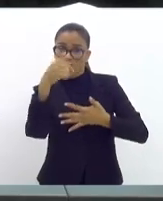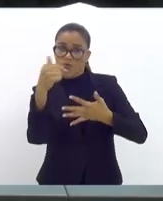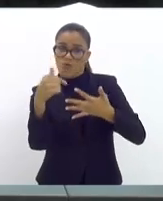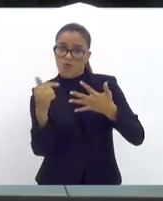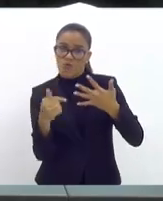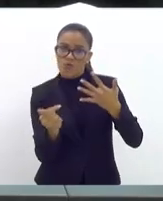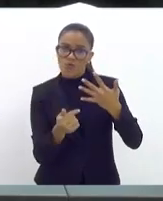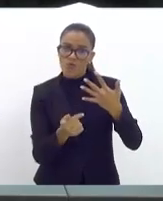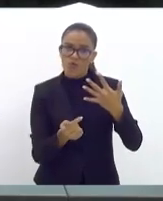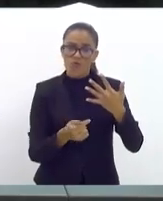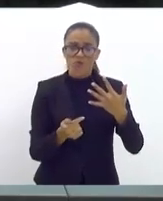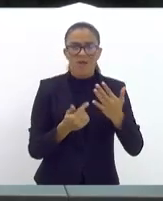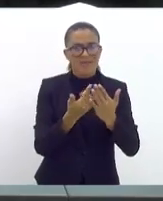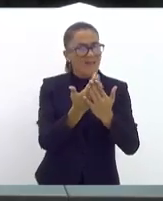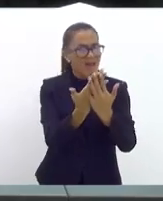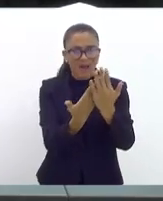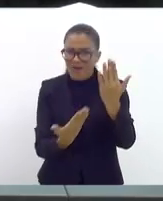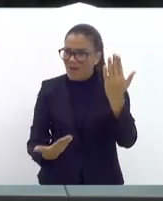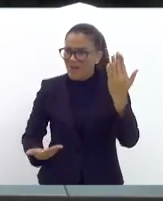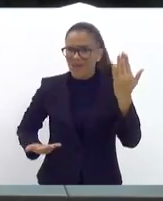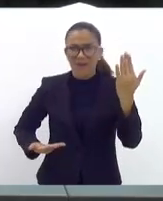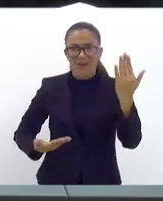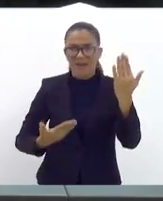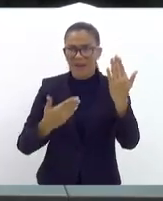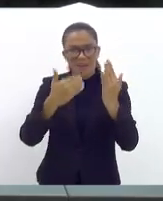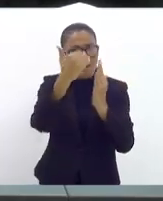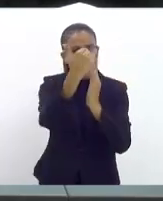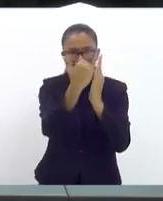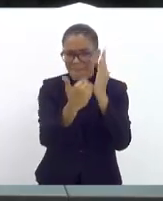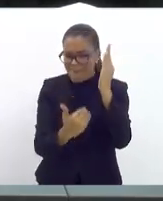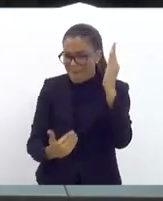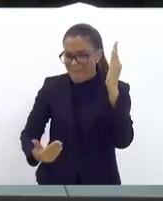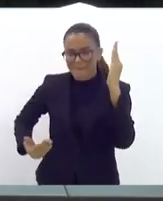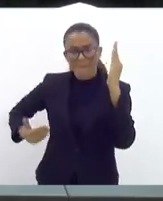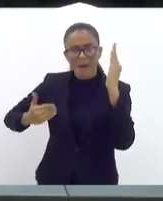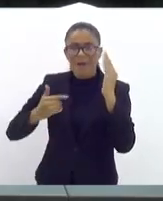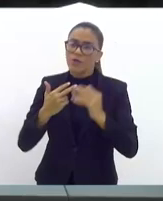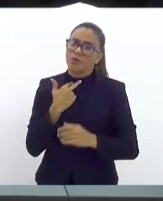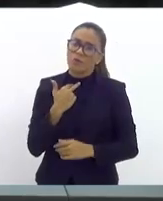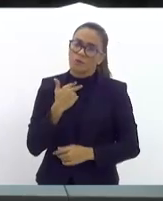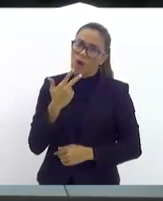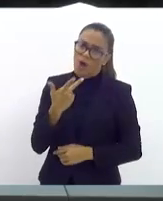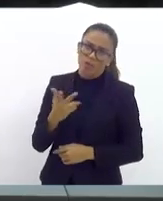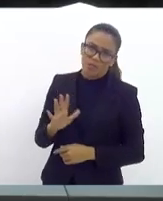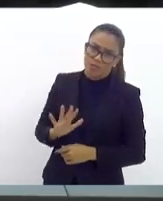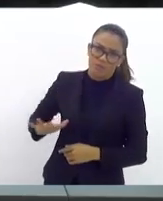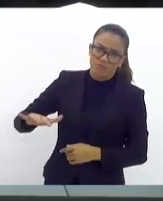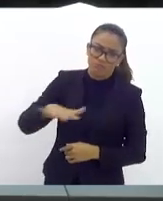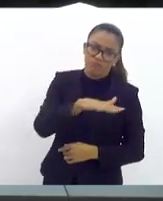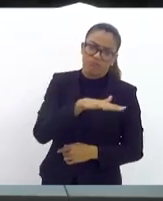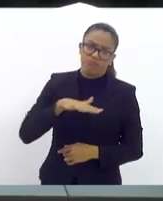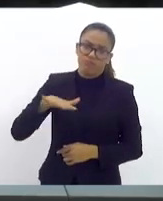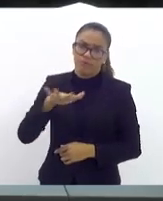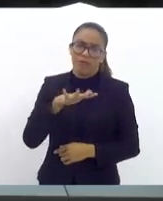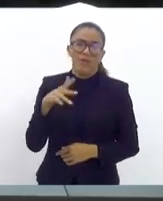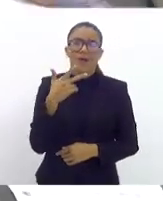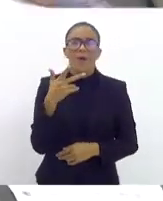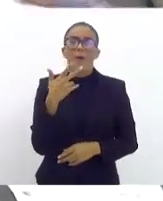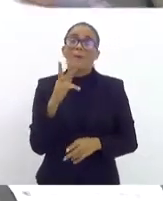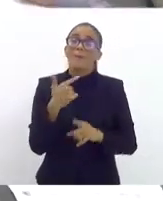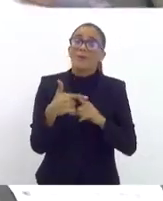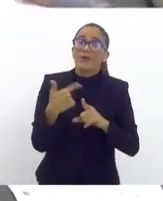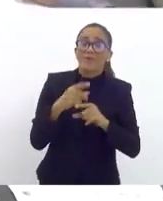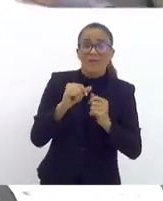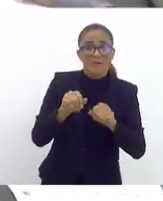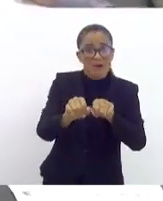um não citar um por um não pode ter a generalidade É só isso que eu não chamei de revogar como apelido que vai ser uma